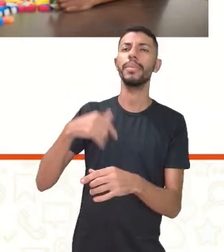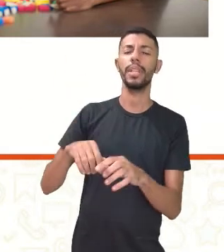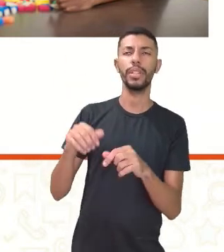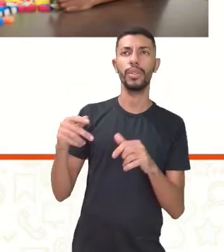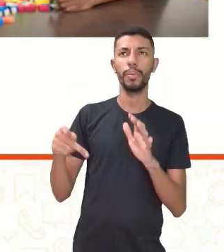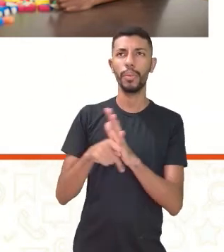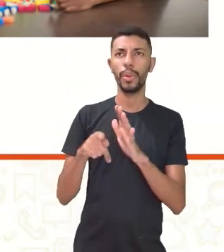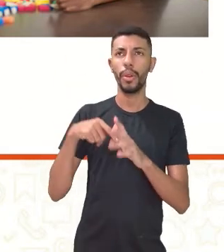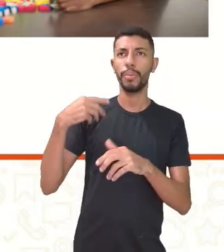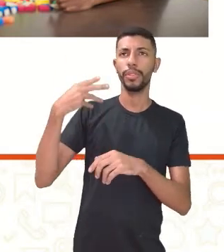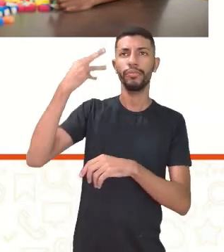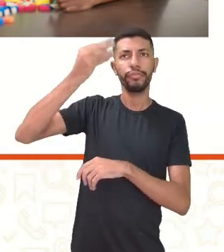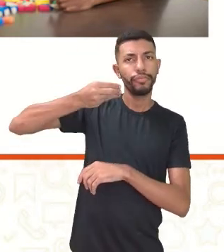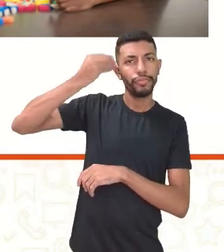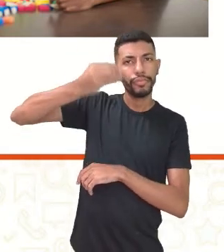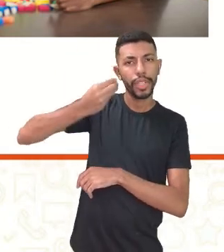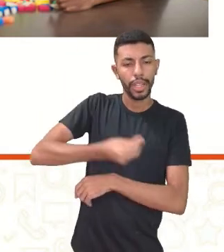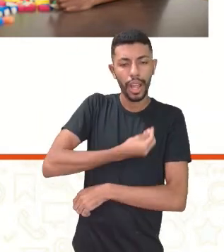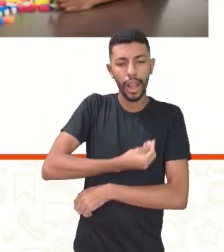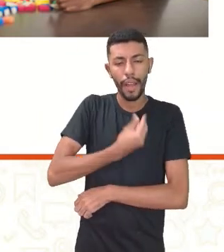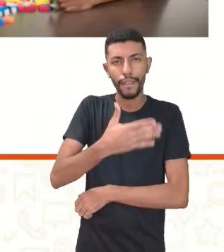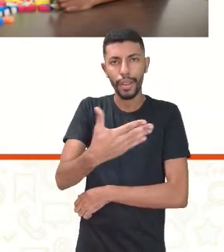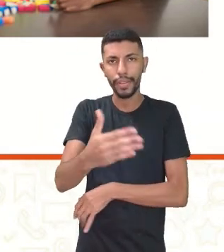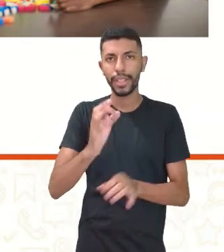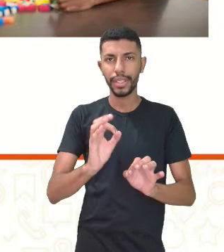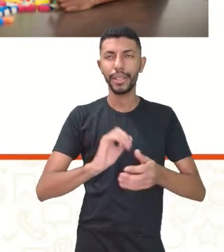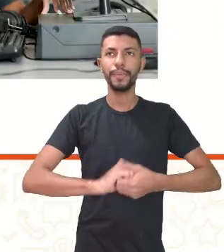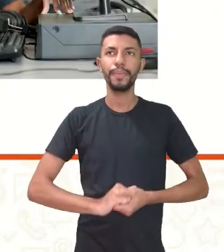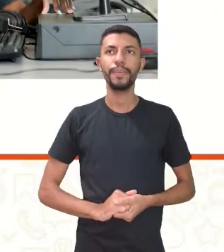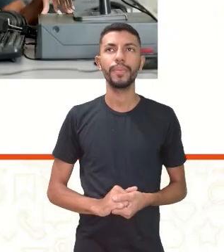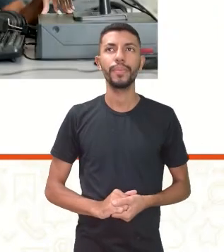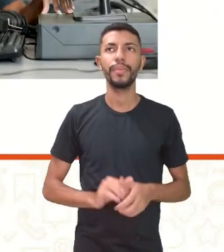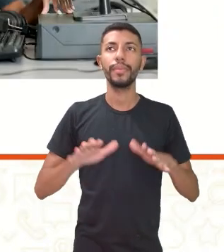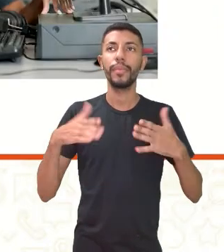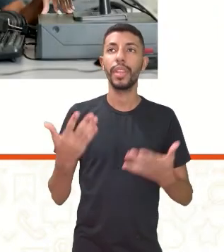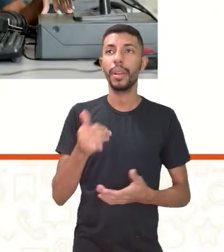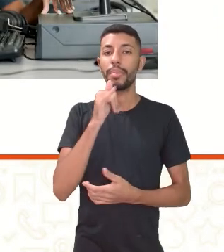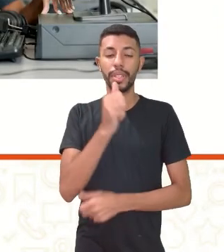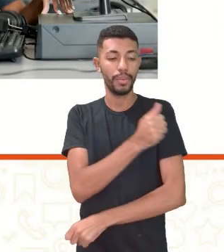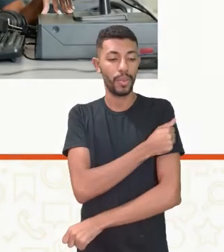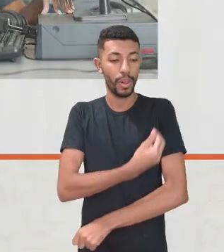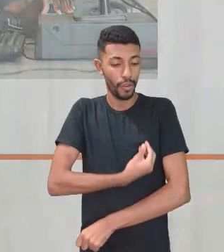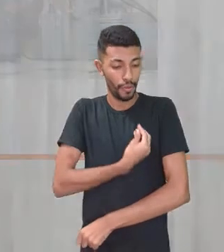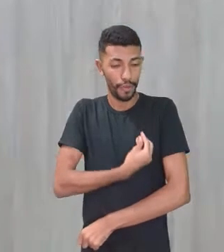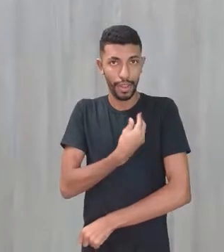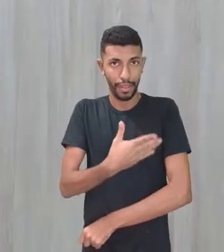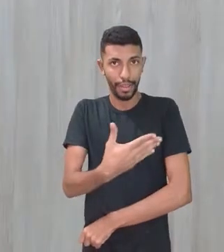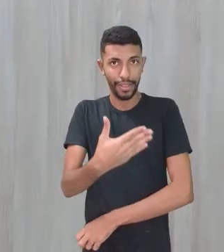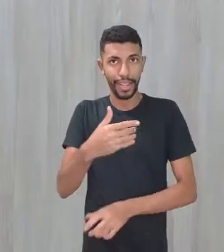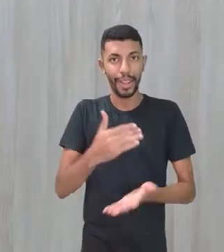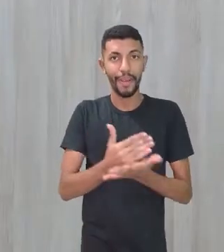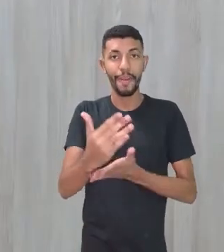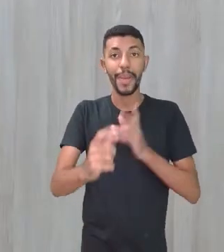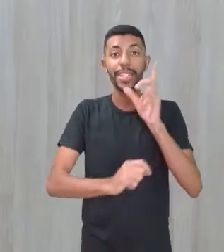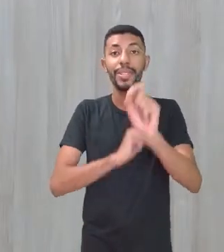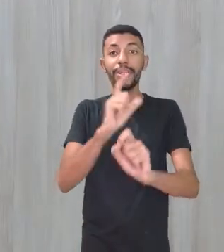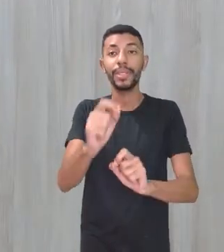através de experiências vividas. Então, quando ele vive, ele começa